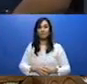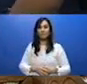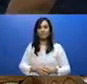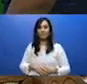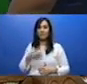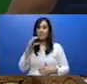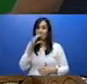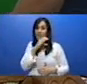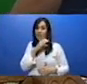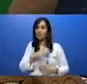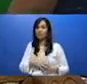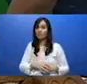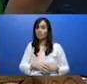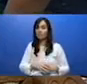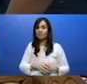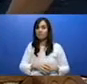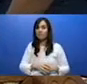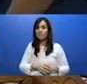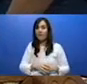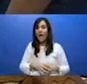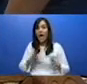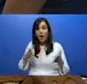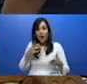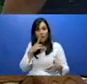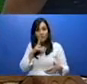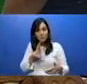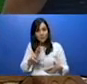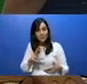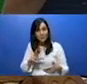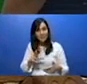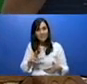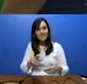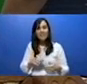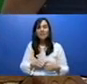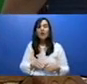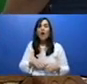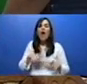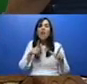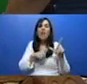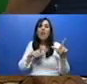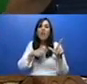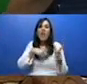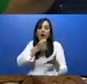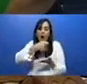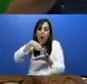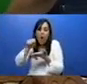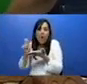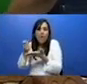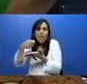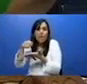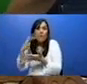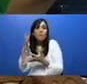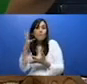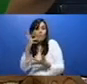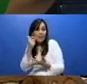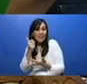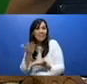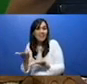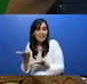fácil, né? Então vamos responder no nosso caderninho, com a letra cursiva, bem bonitinho.